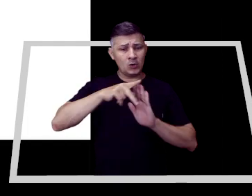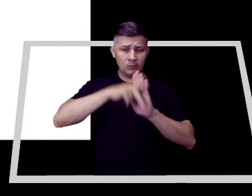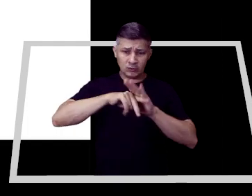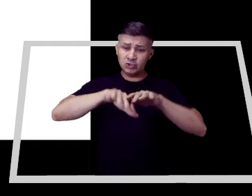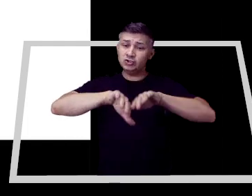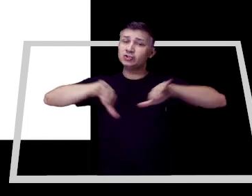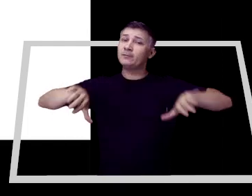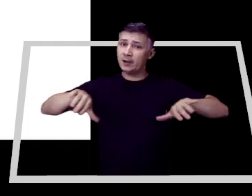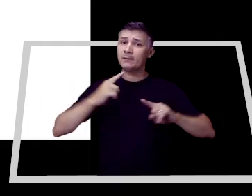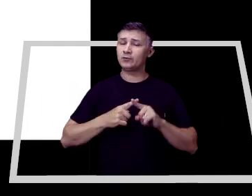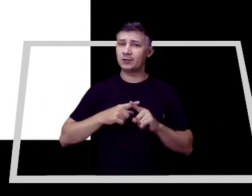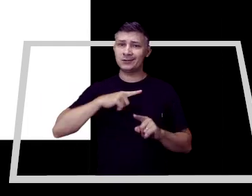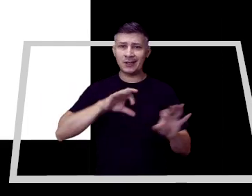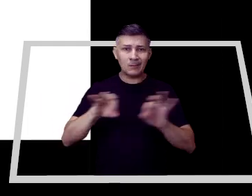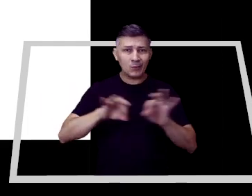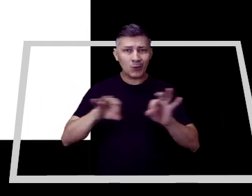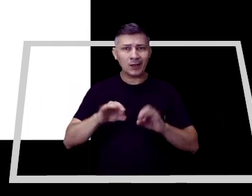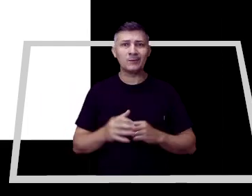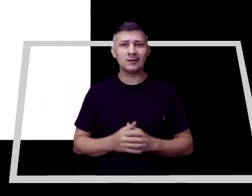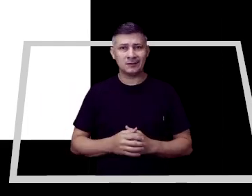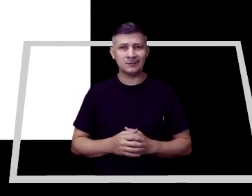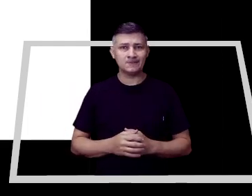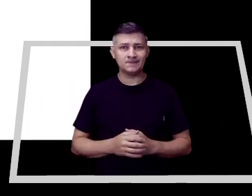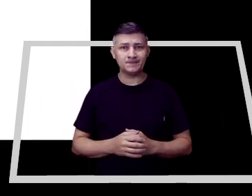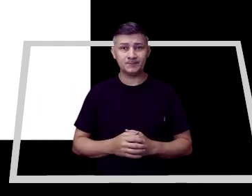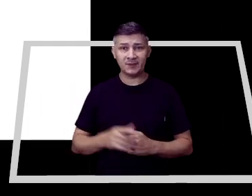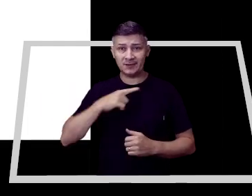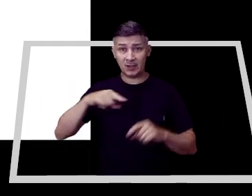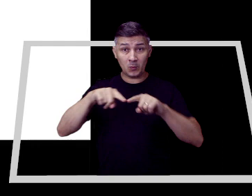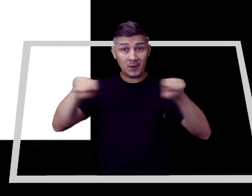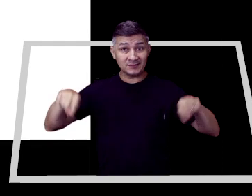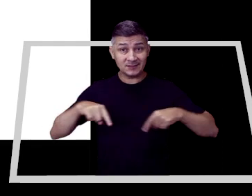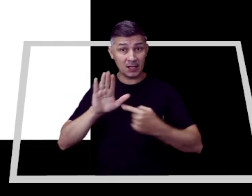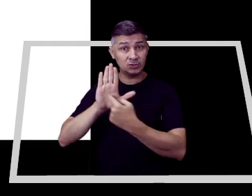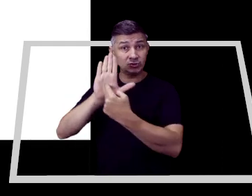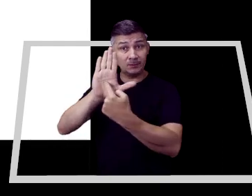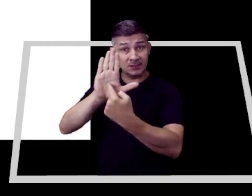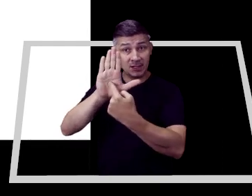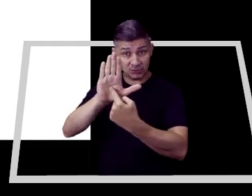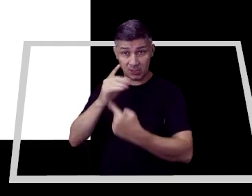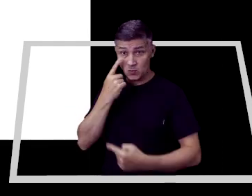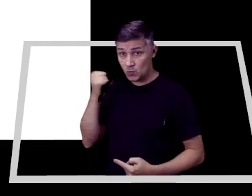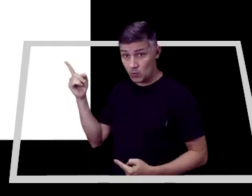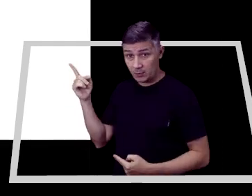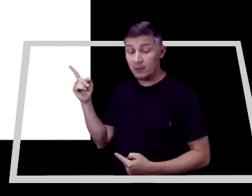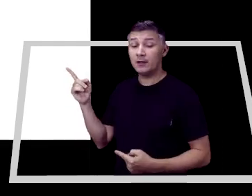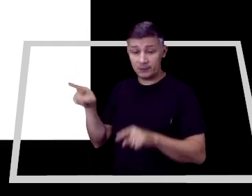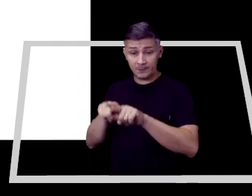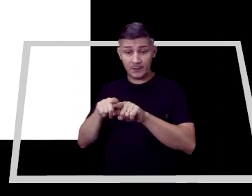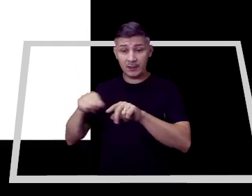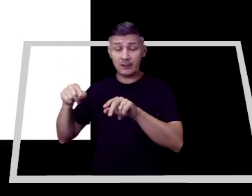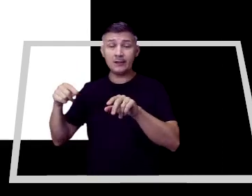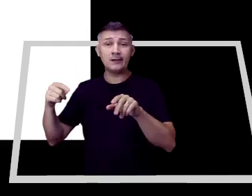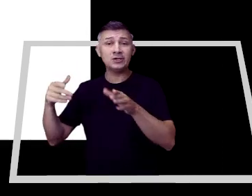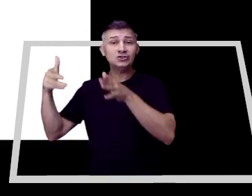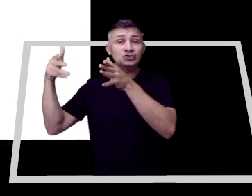era um projeto também separado, por conta do programa, né, numa grande sala expositiva. Tinha a